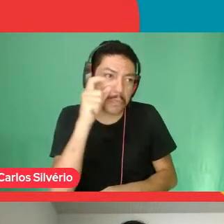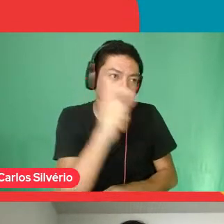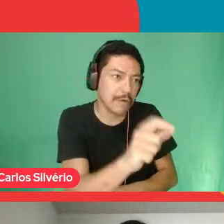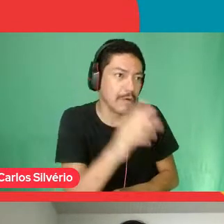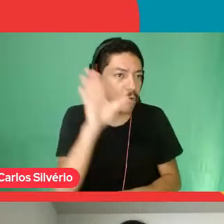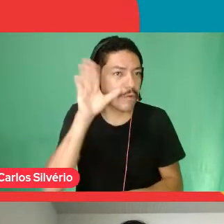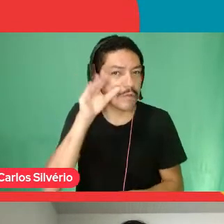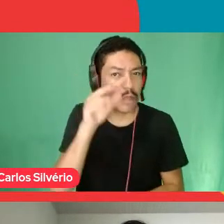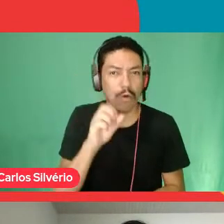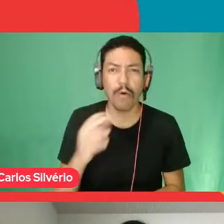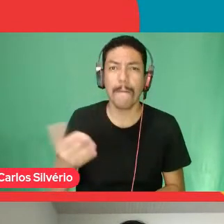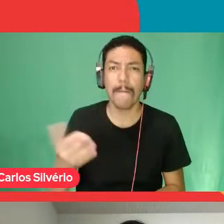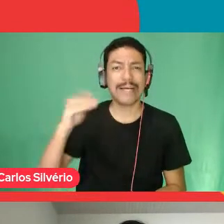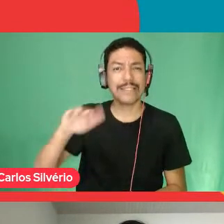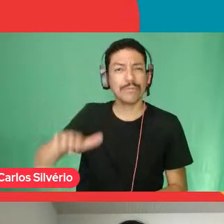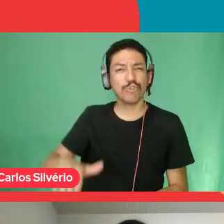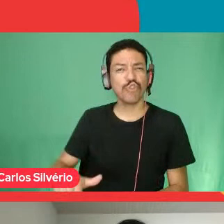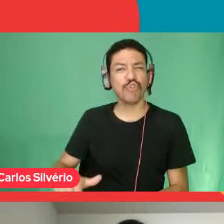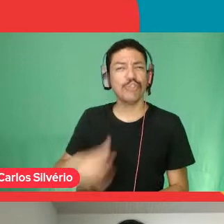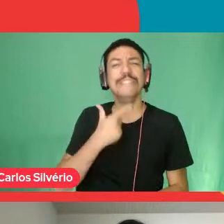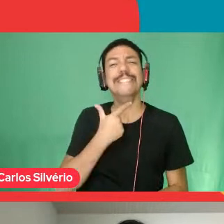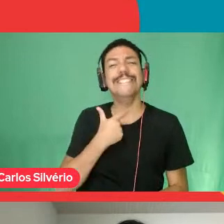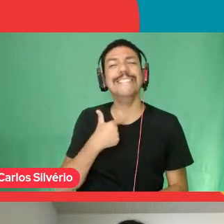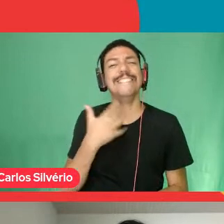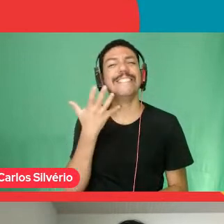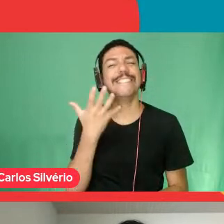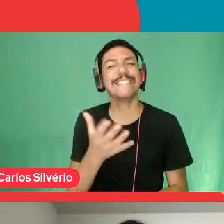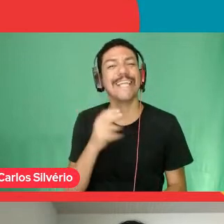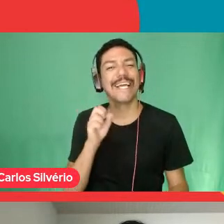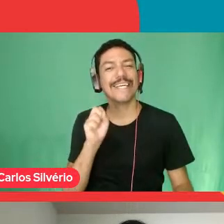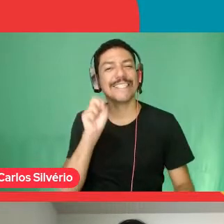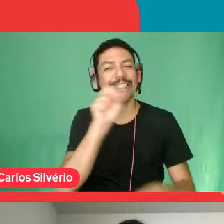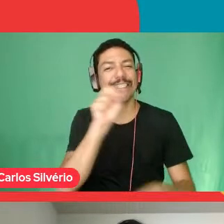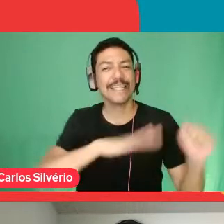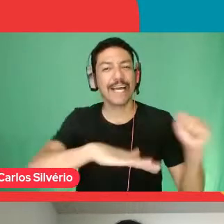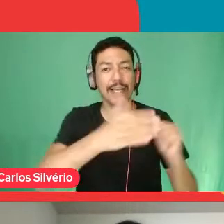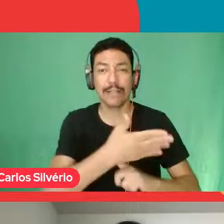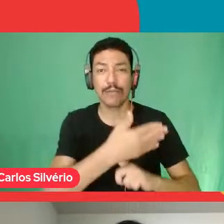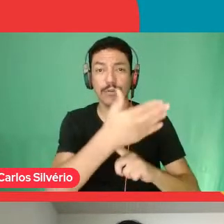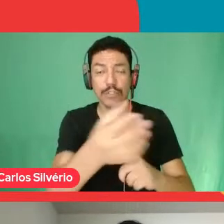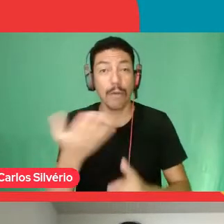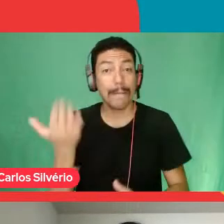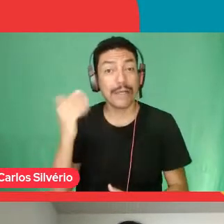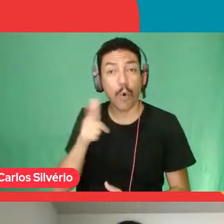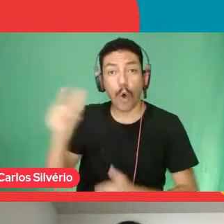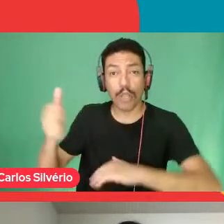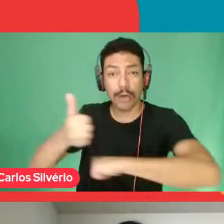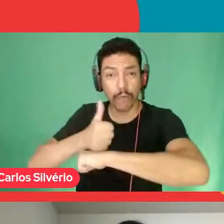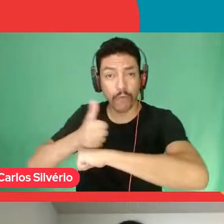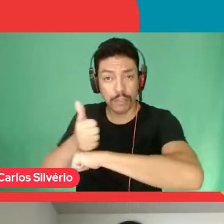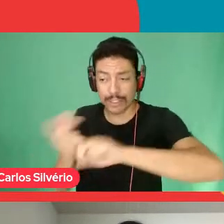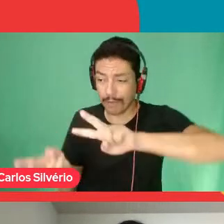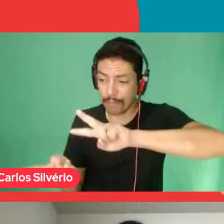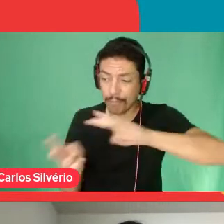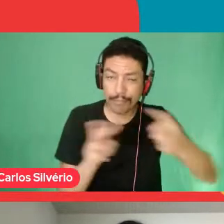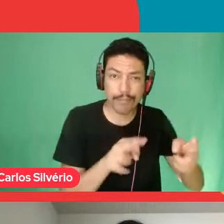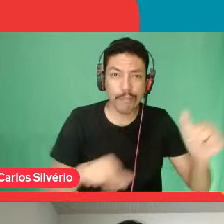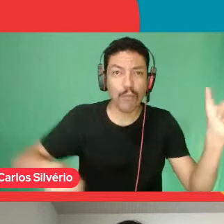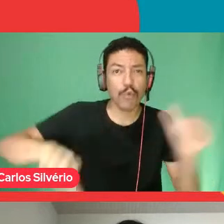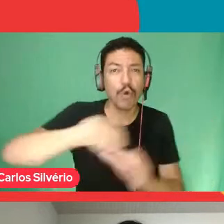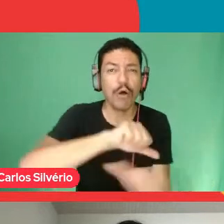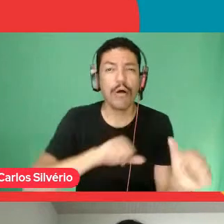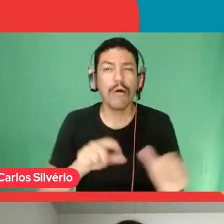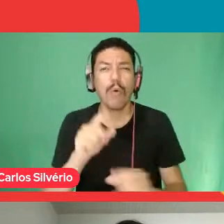tive vontade de estar na tecnologia? Ou fiz transição de carreira? Então, como é que foi para você estar aqui, né? O que, que